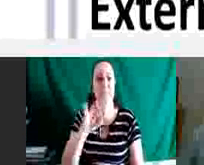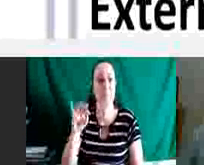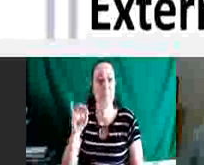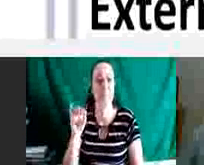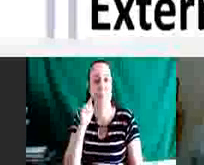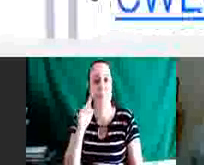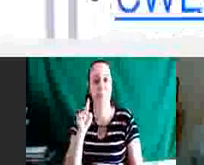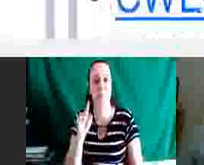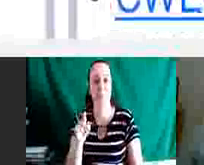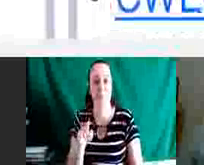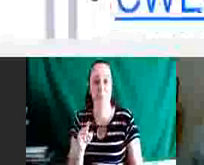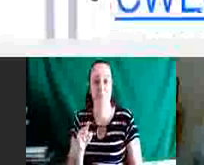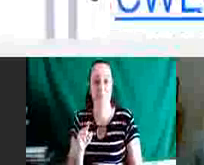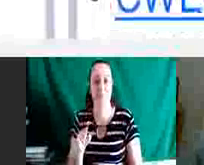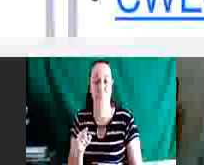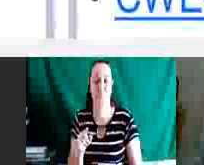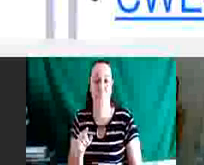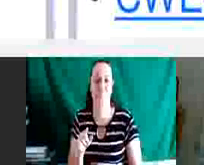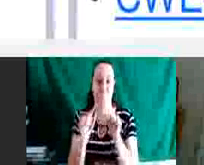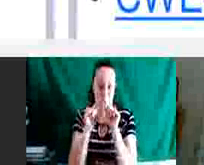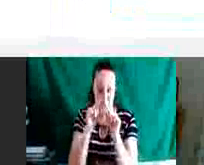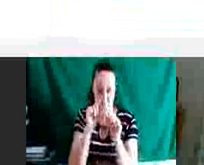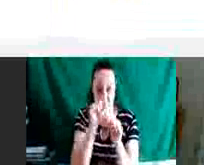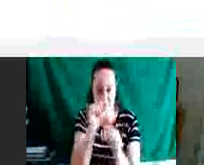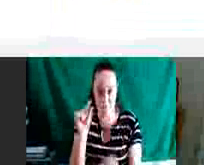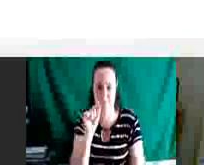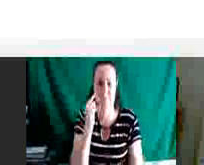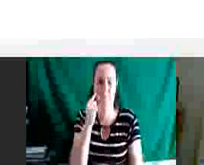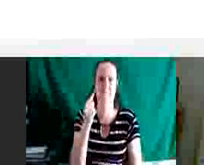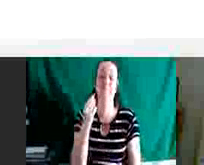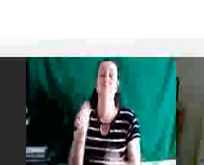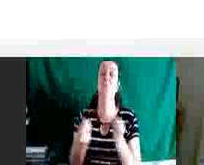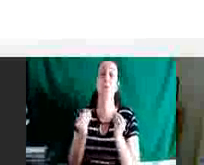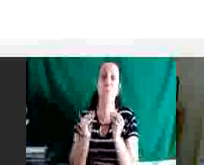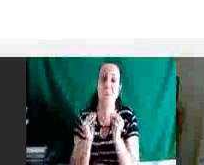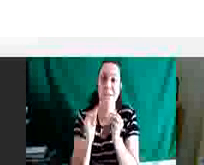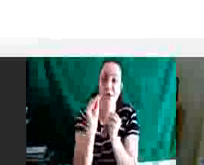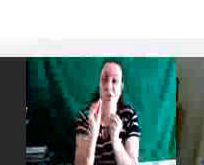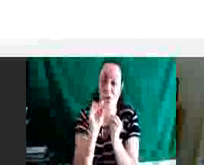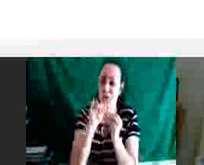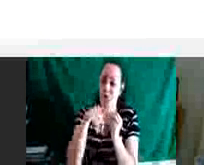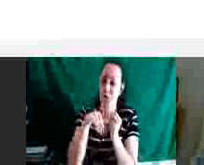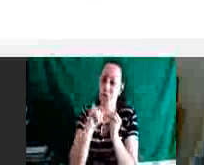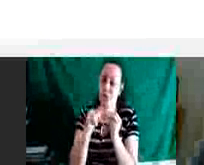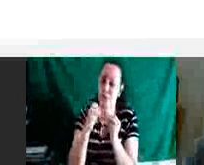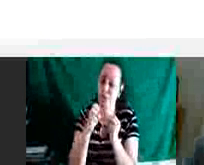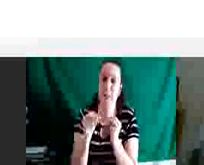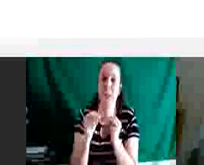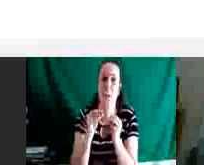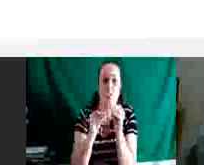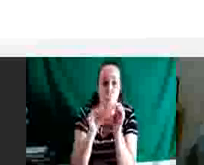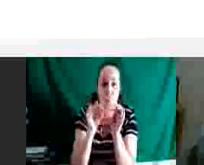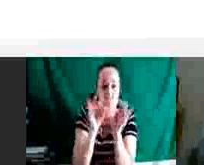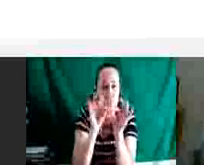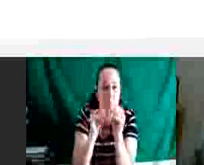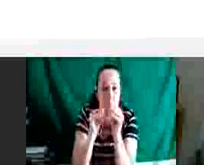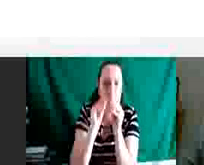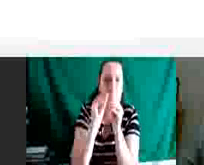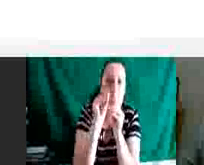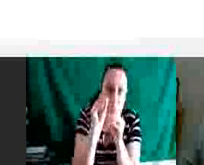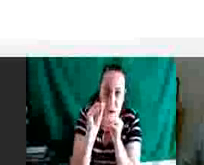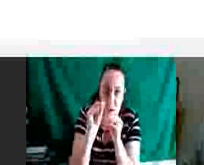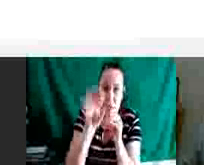ó. Exemplo de quebra de autenticação, exemplo de exposição de dados sensíveis. Então, para cada risco, tem um